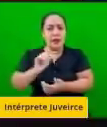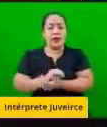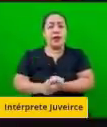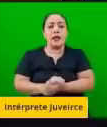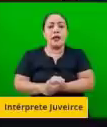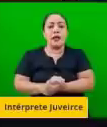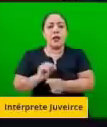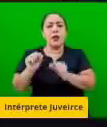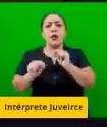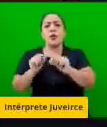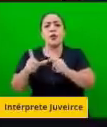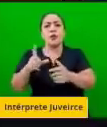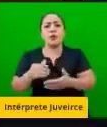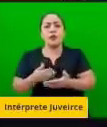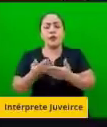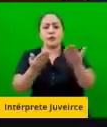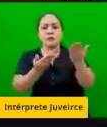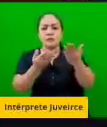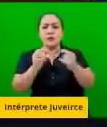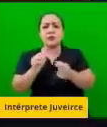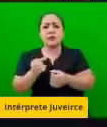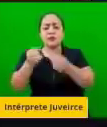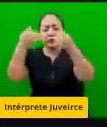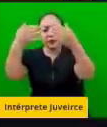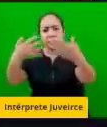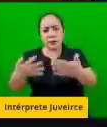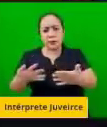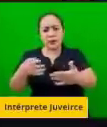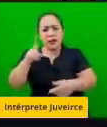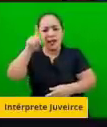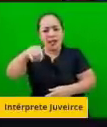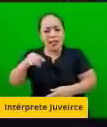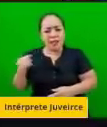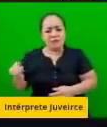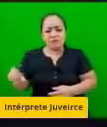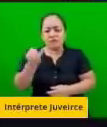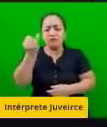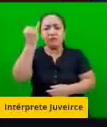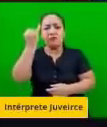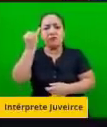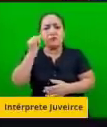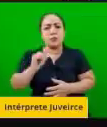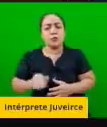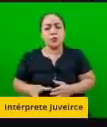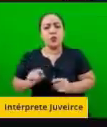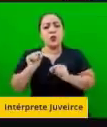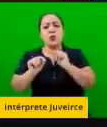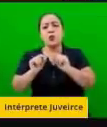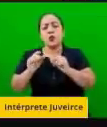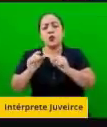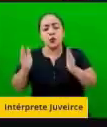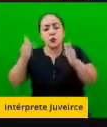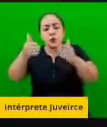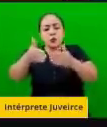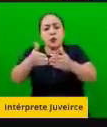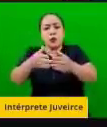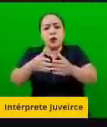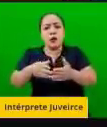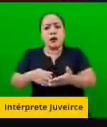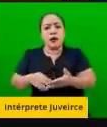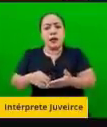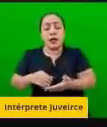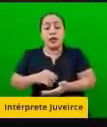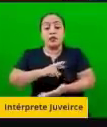nos coloca, né, que é fundamental considerar a utilização de diferentes fontes e tipos de